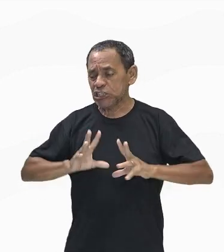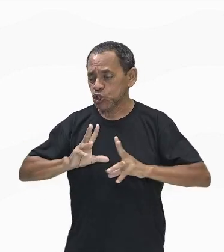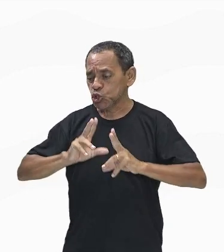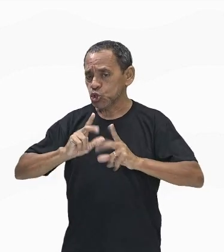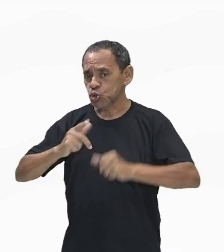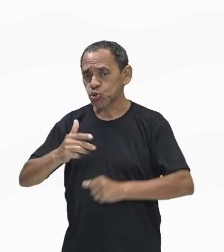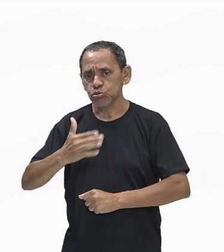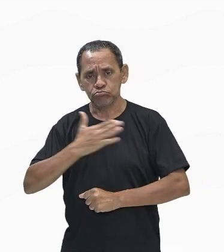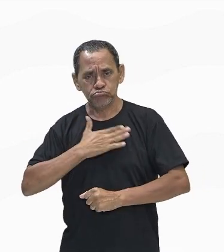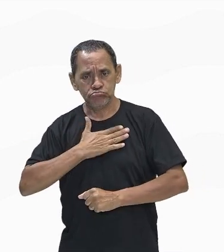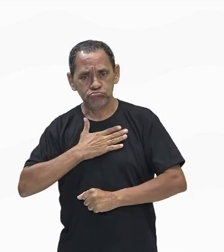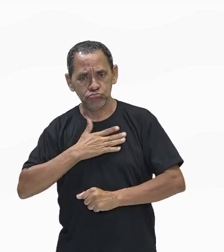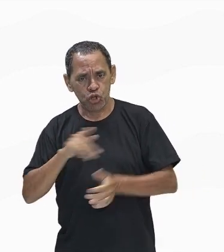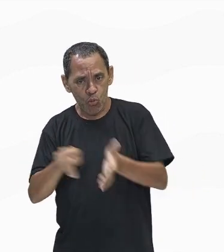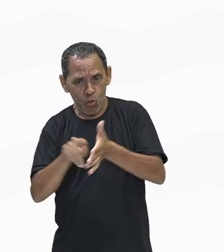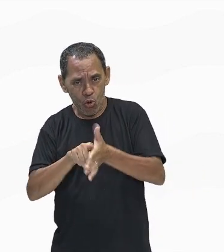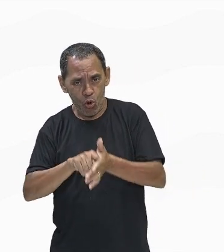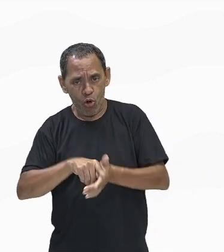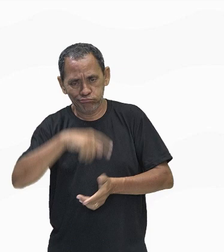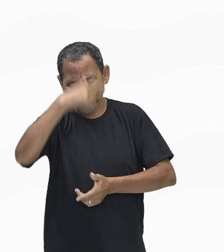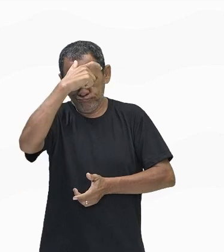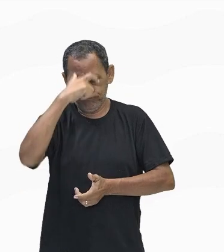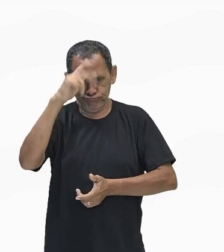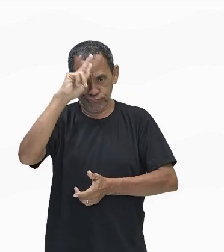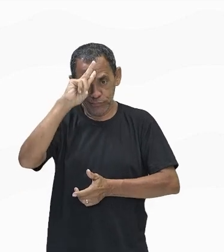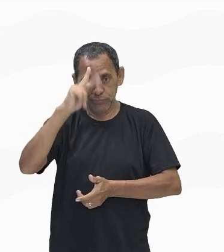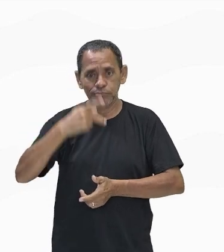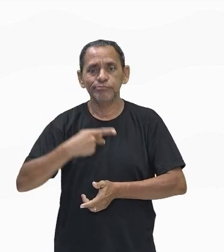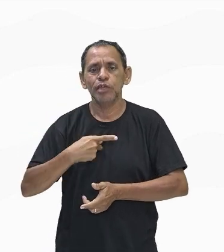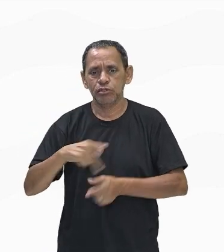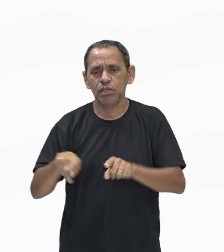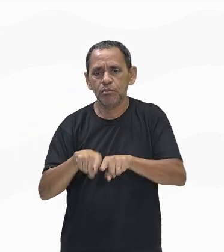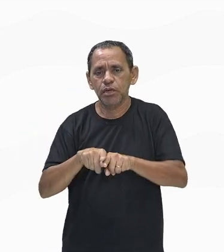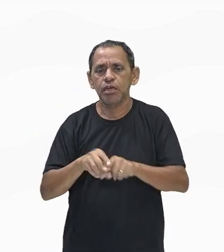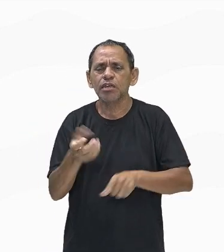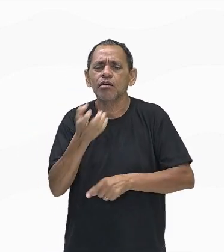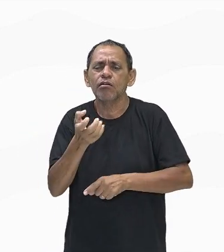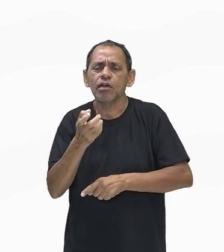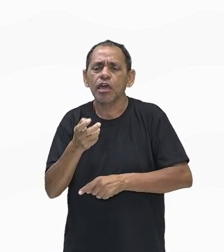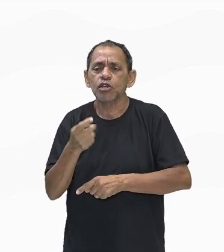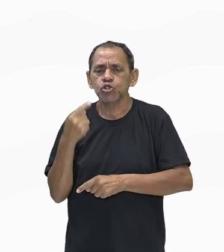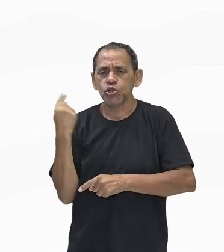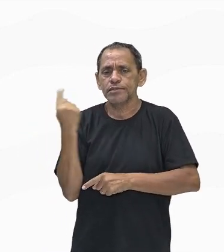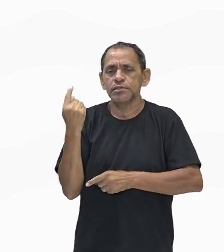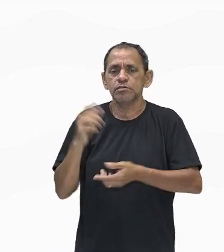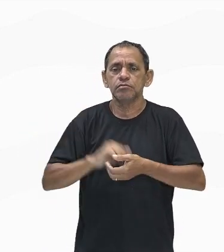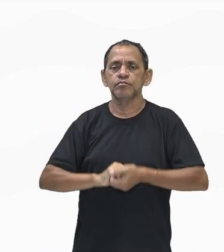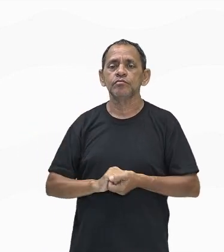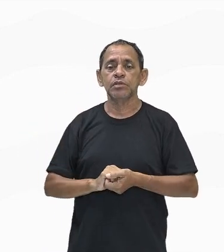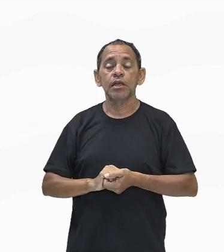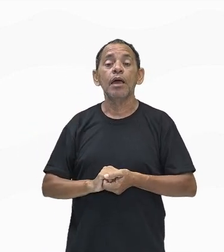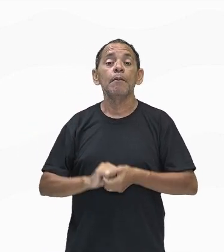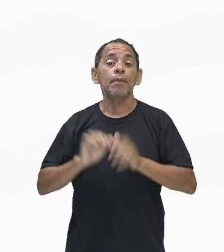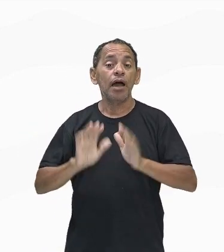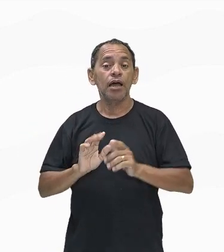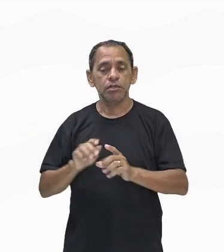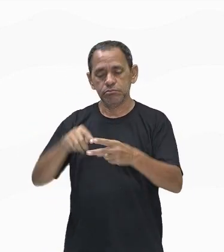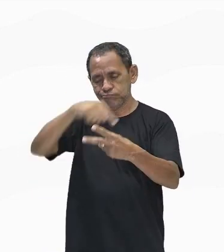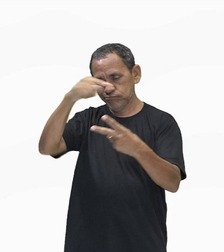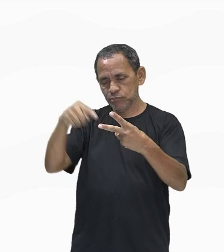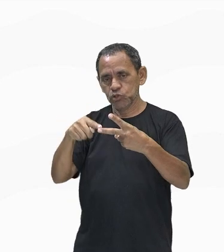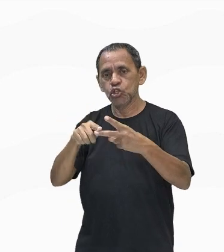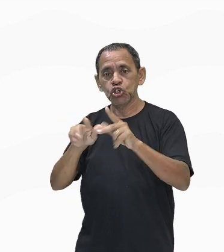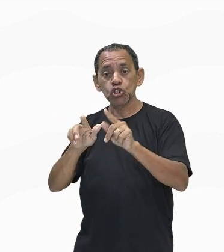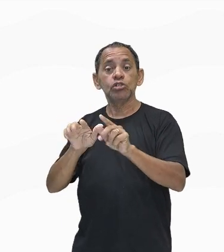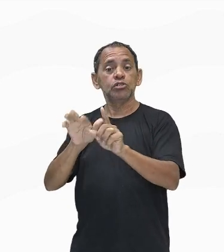vida apenas para mim, o que eu quero enquanto indivíduo mesmo. Já no social, ele relaciona-se com a família,